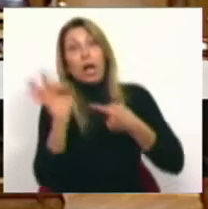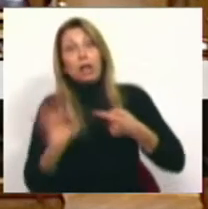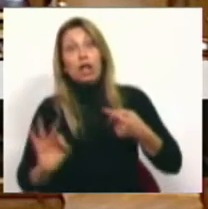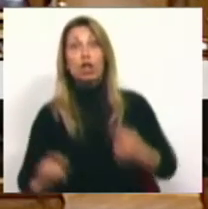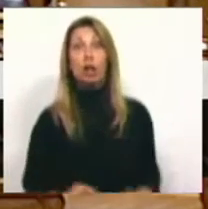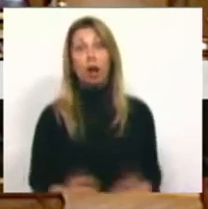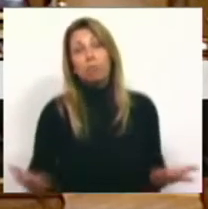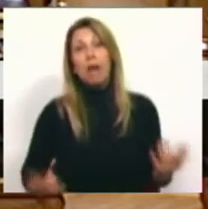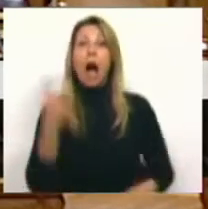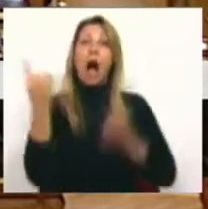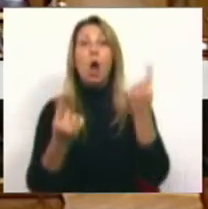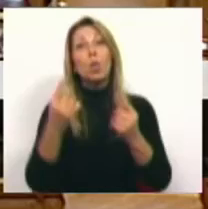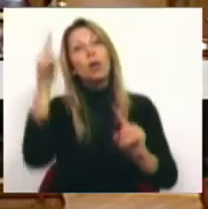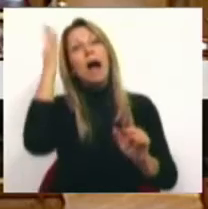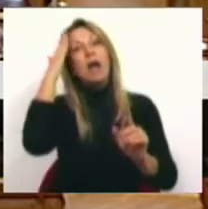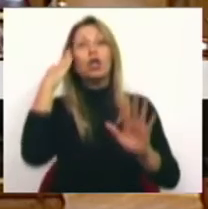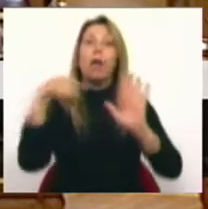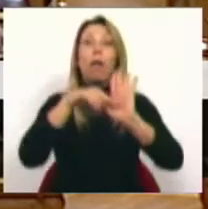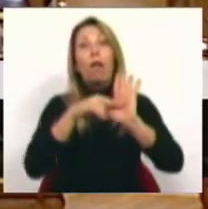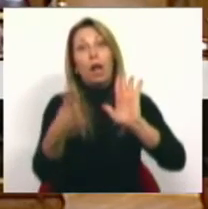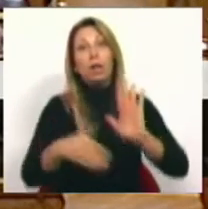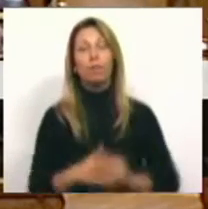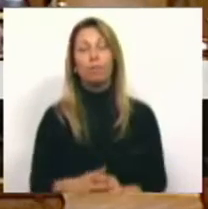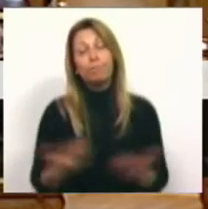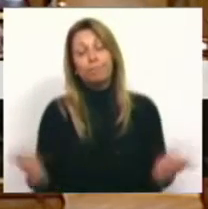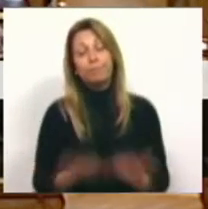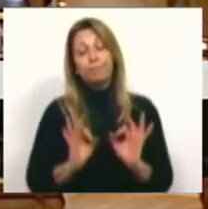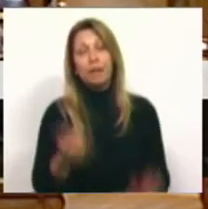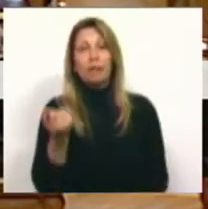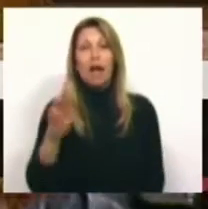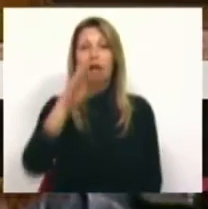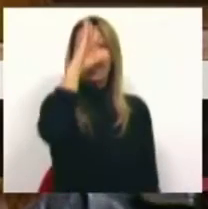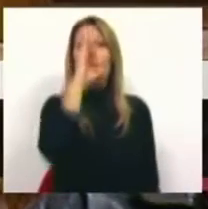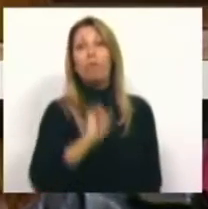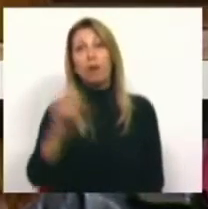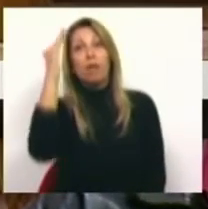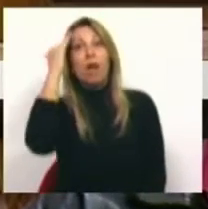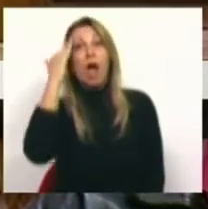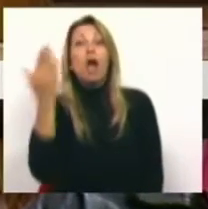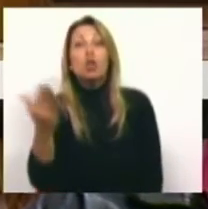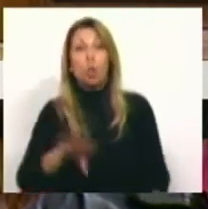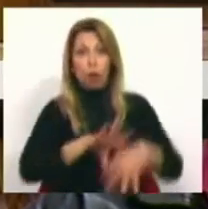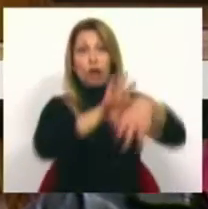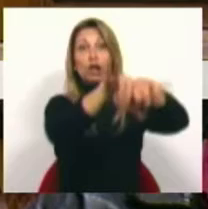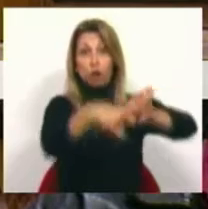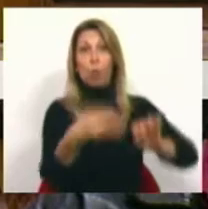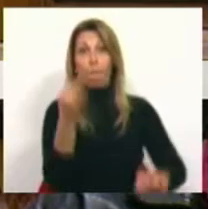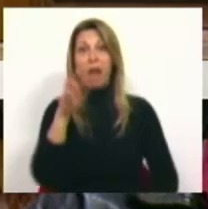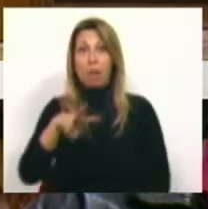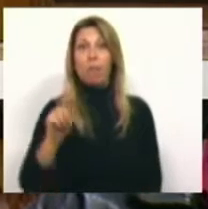consideram um defeito. Foi o caso do anterior Governo, que entendeu que, destruindo as